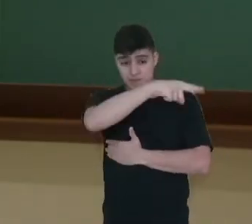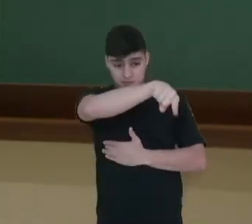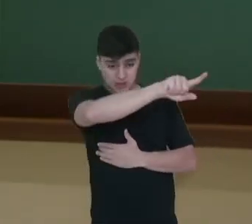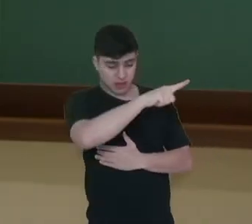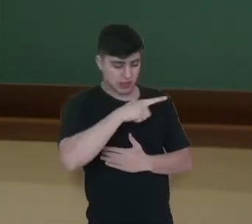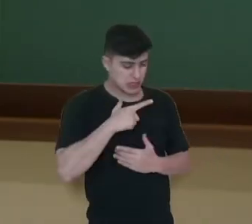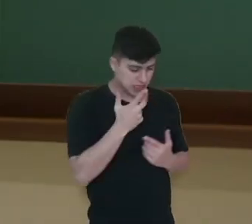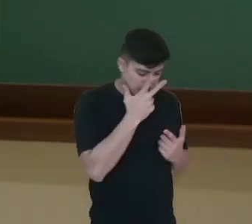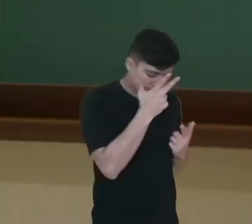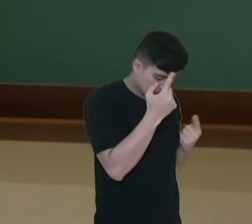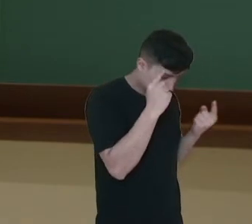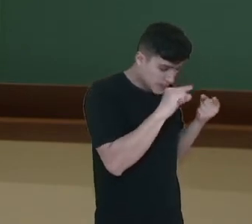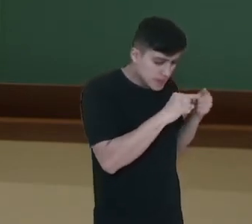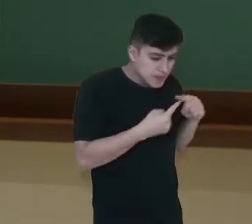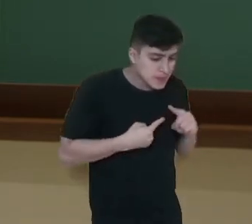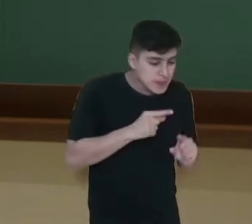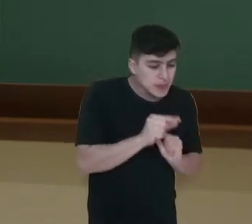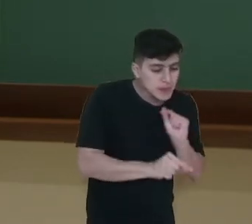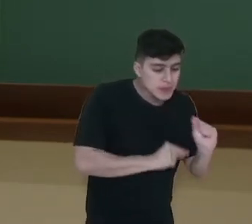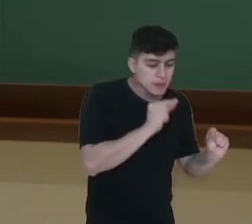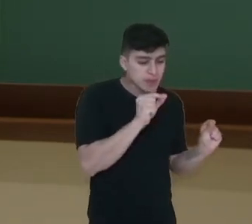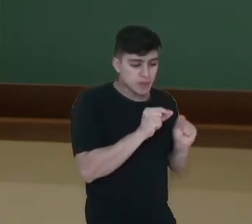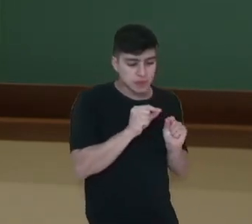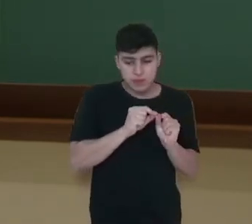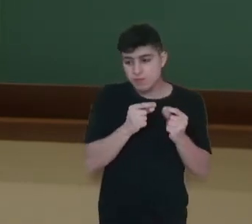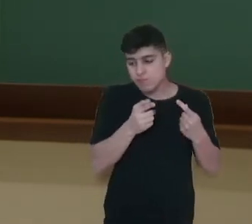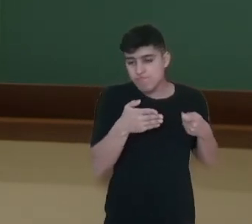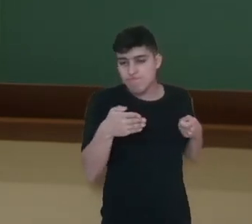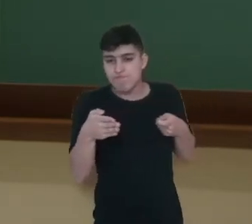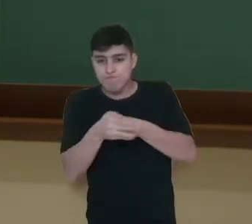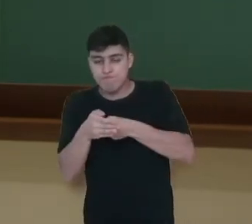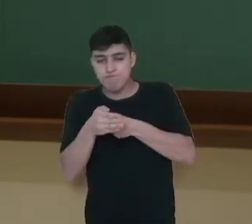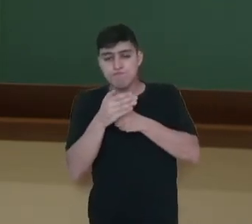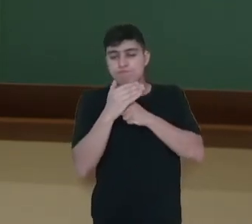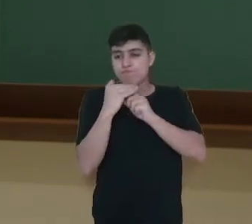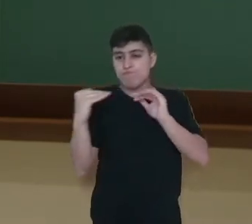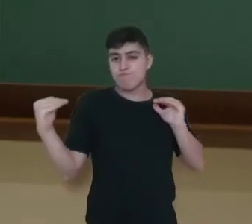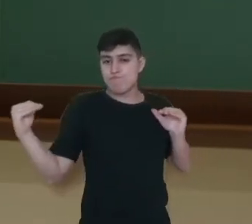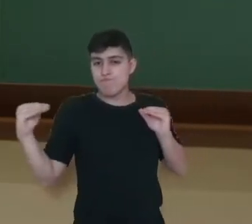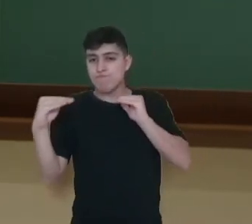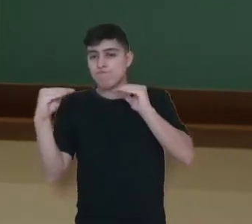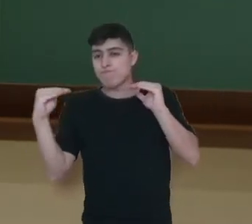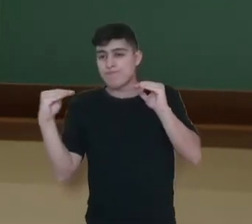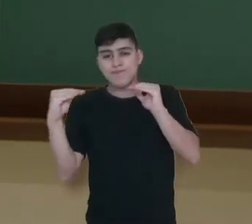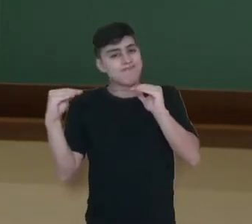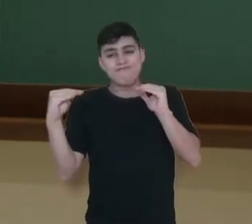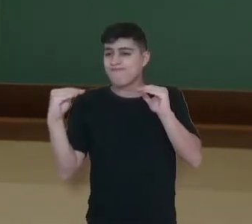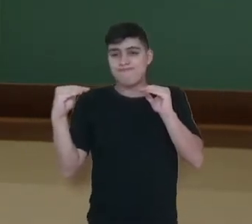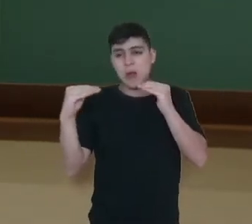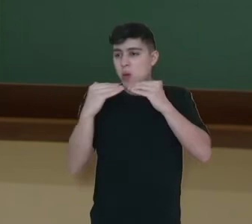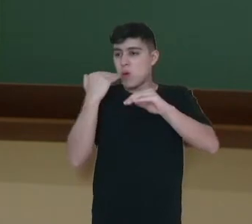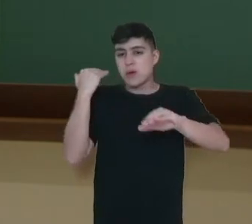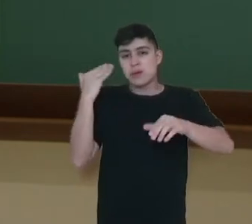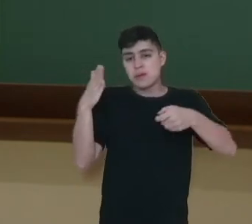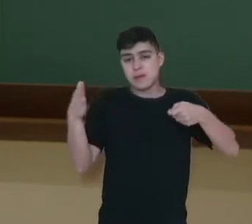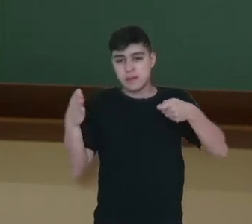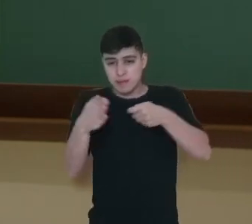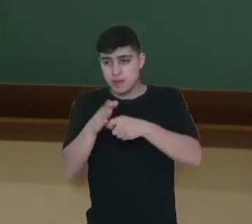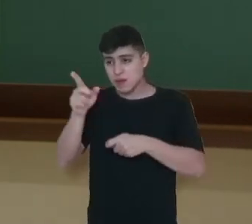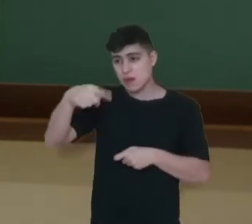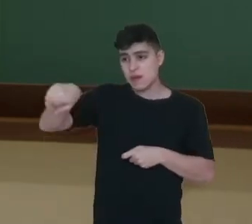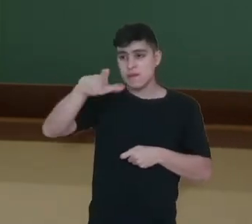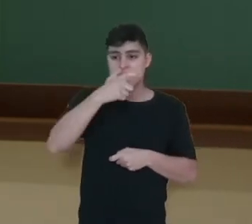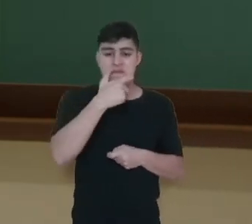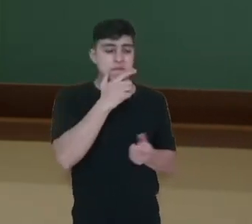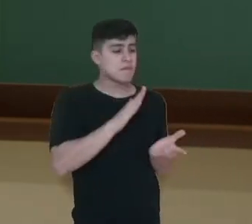deveriam fazer, né, que atitude, né, eles deveriam ter sobre essas taxações que a Inglaterra